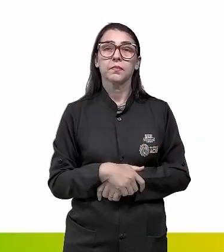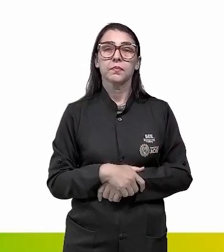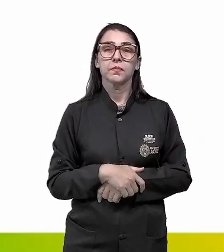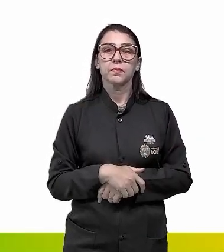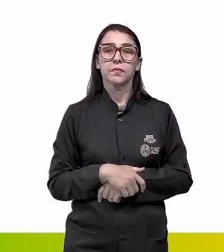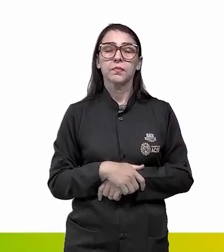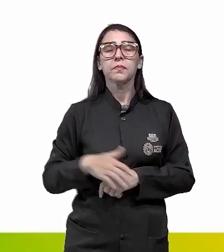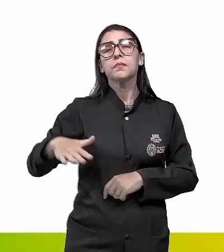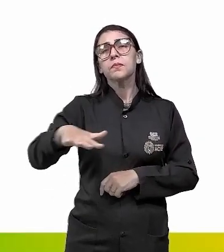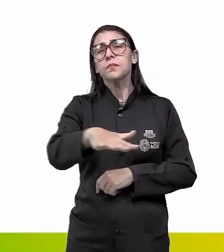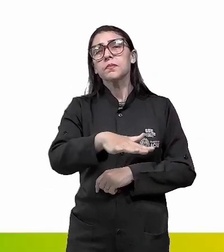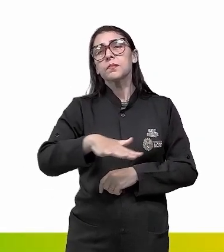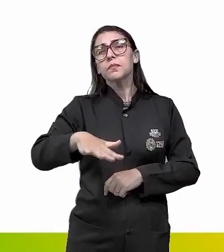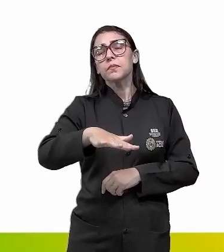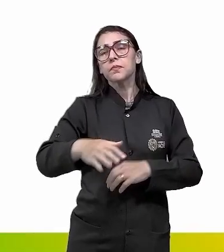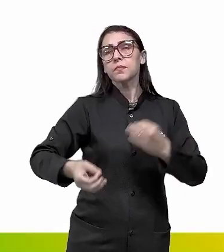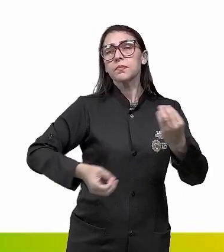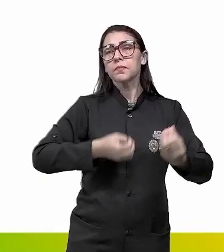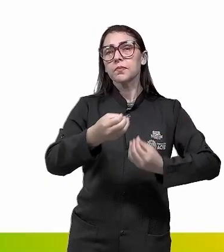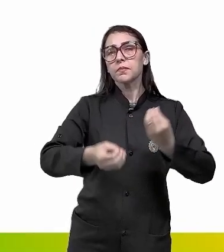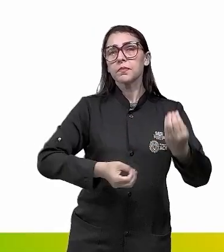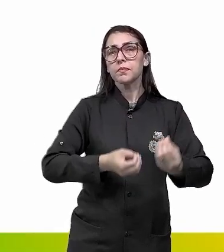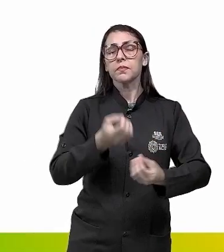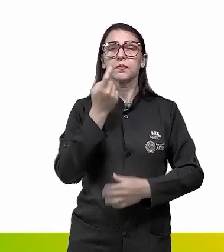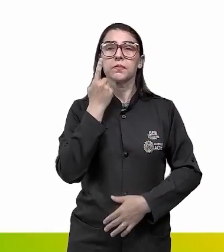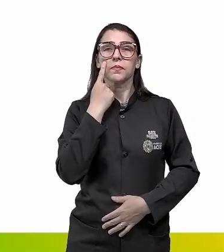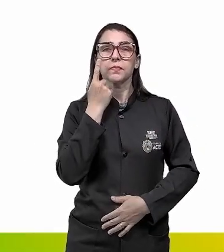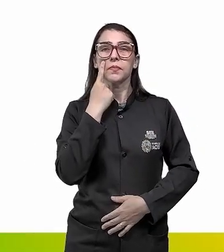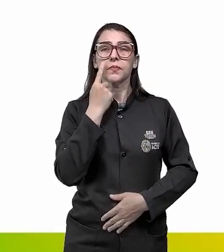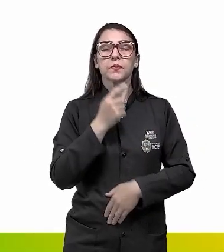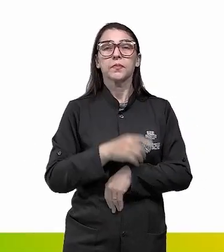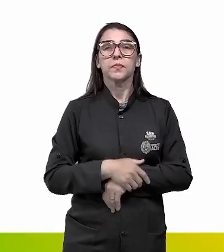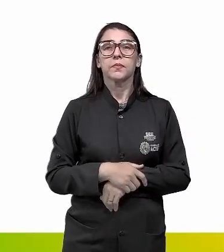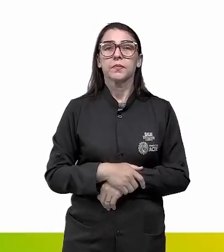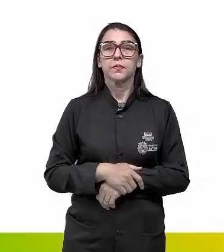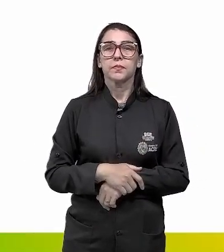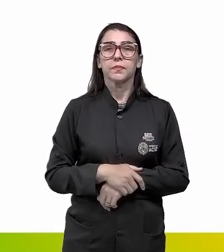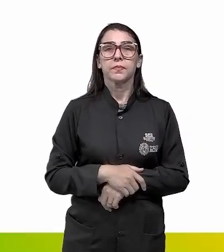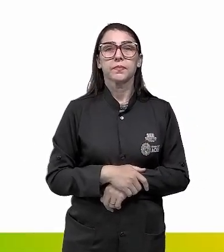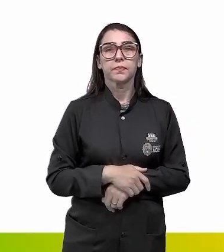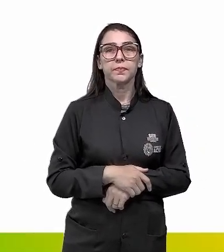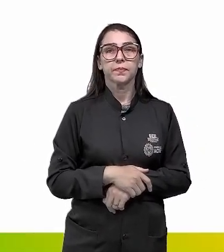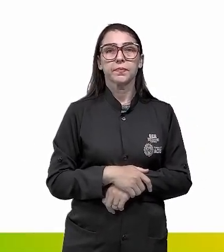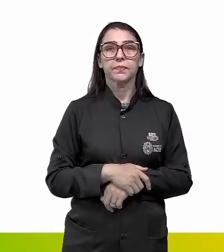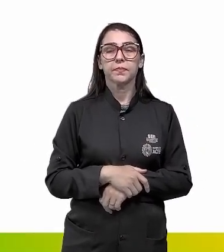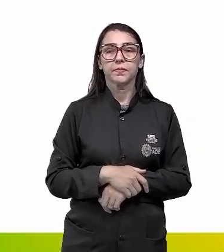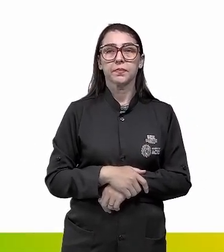E a área, como é que ela fica? Vamos ver aqui a área.